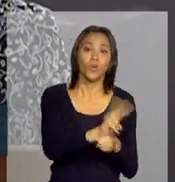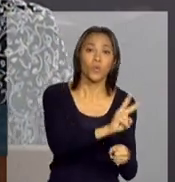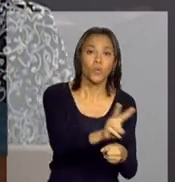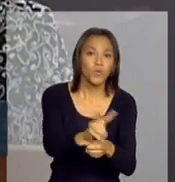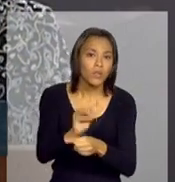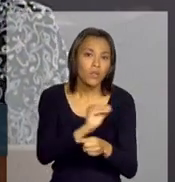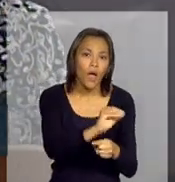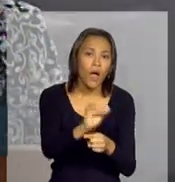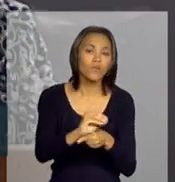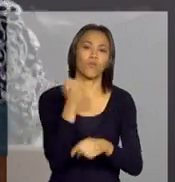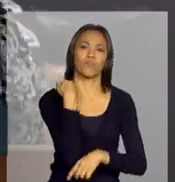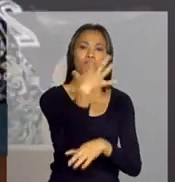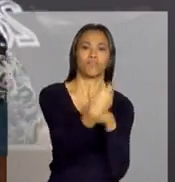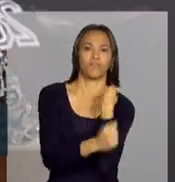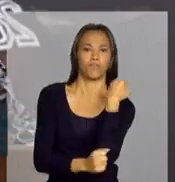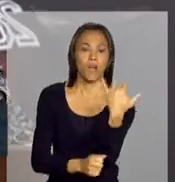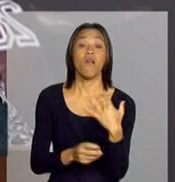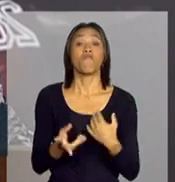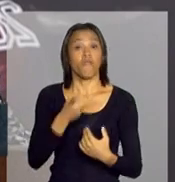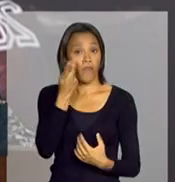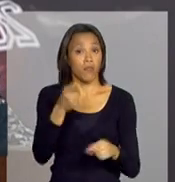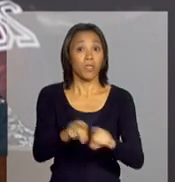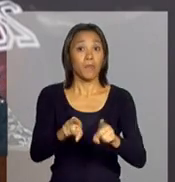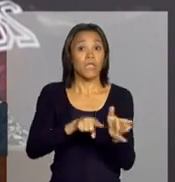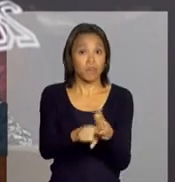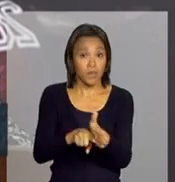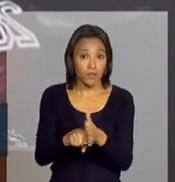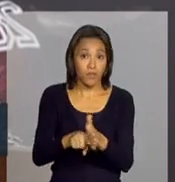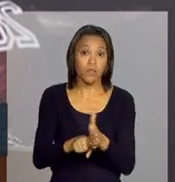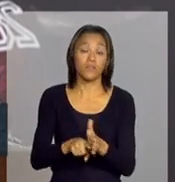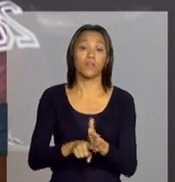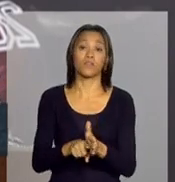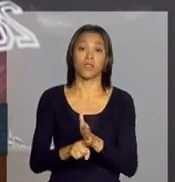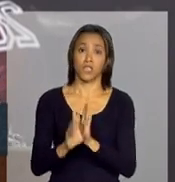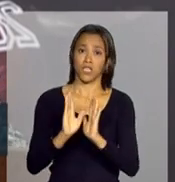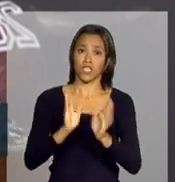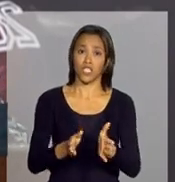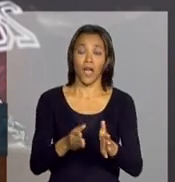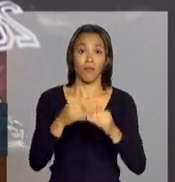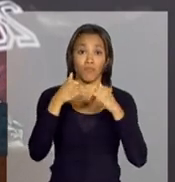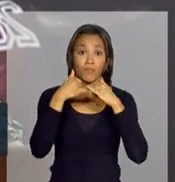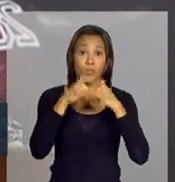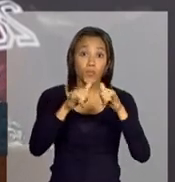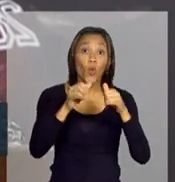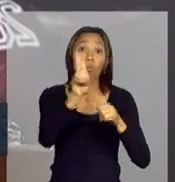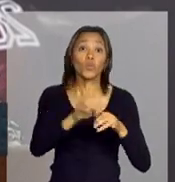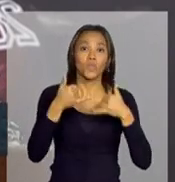ambiente Faro dos trabalhos também que pesquisaram energias